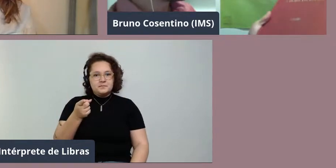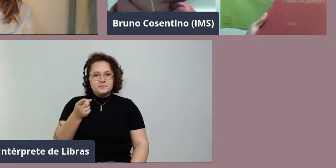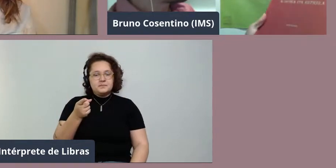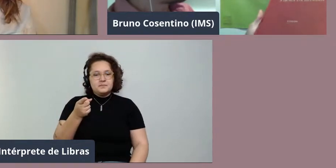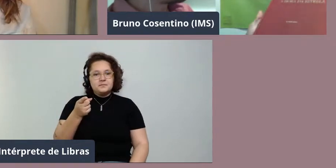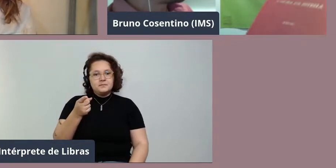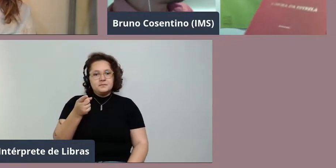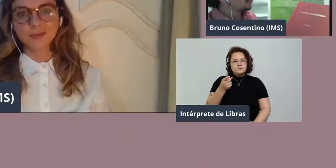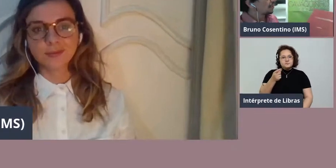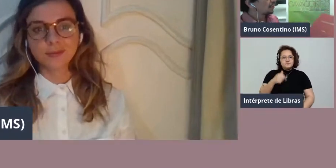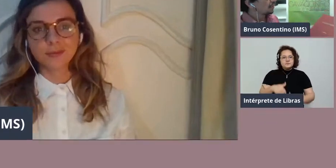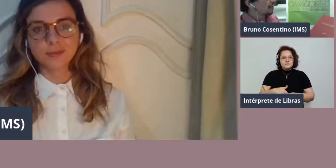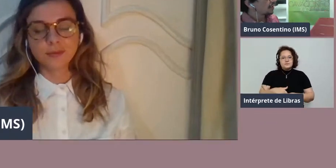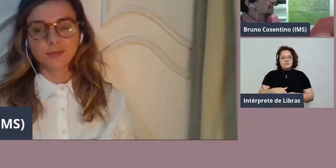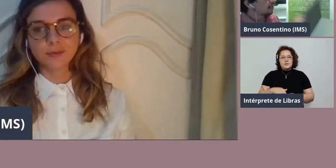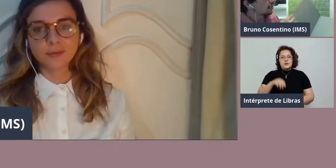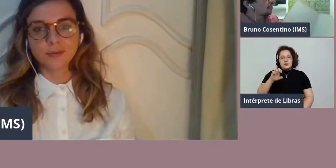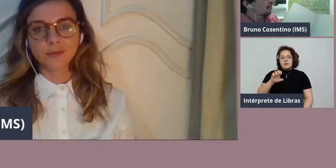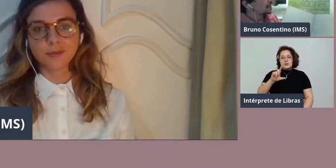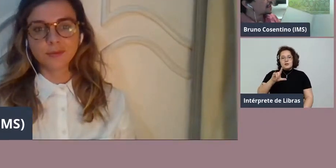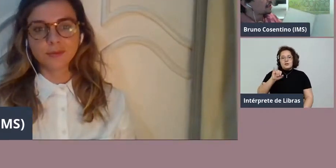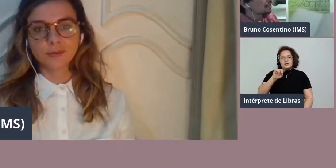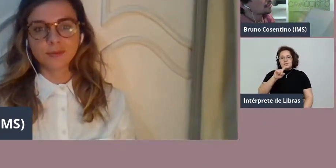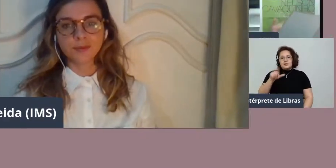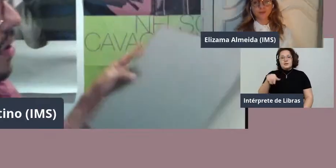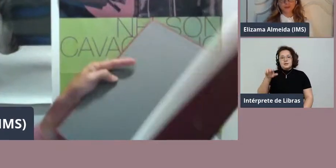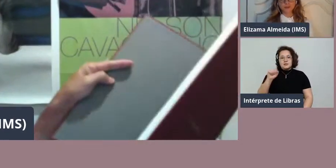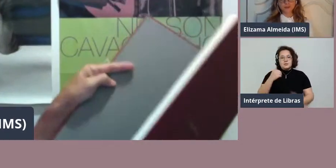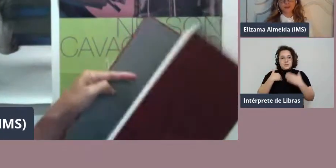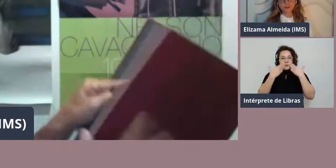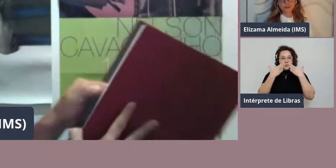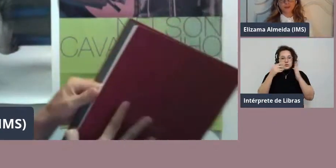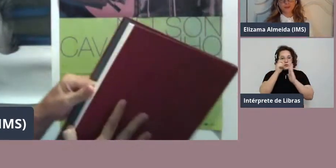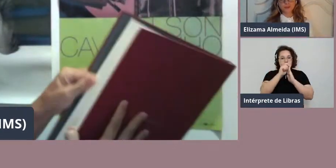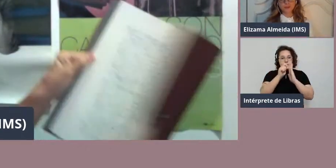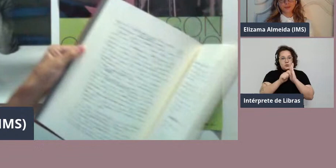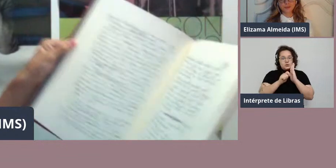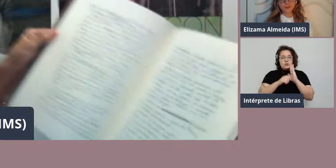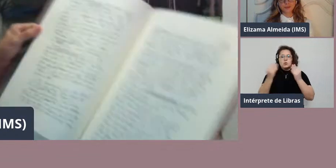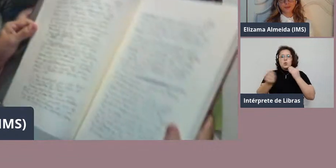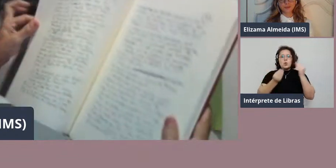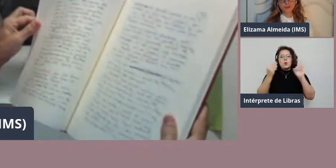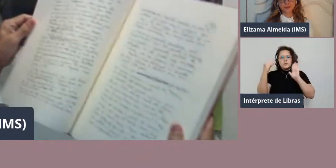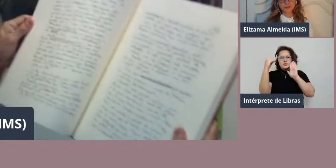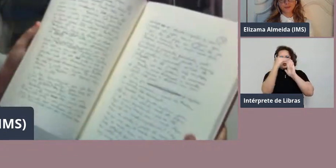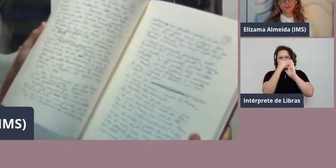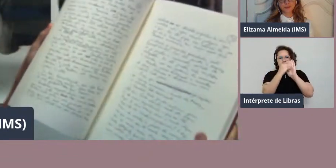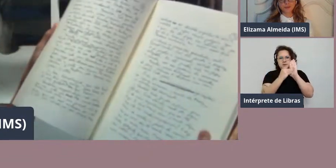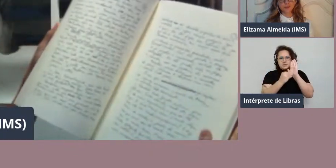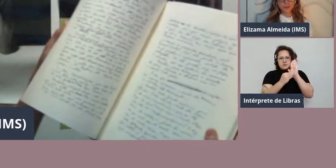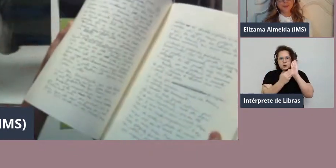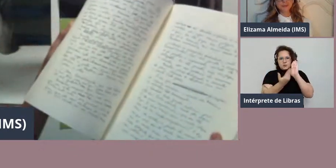mostrou os manuscritos, como eles estão dispostos aqui